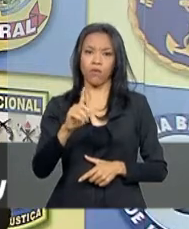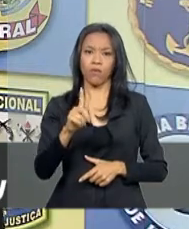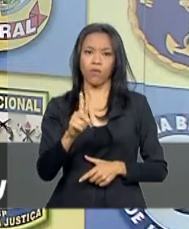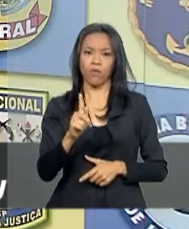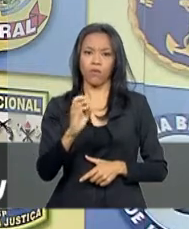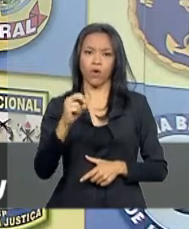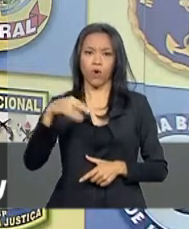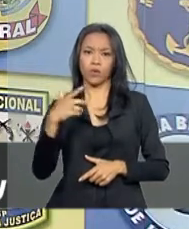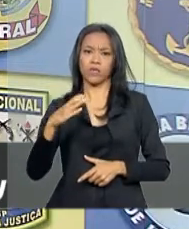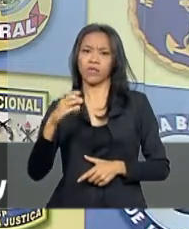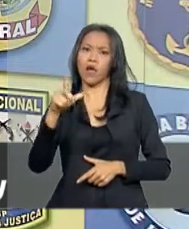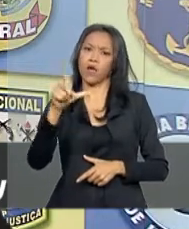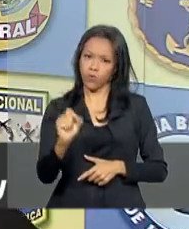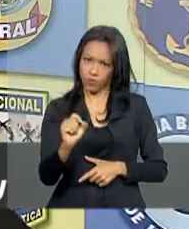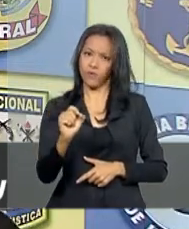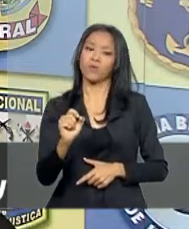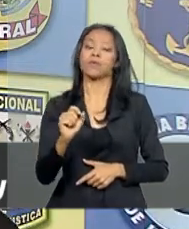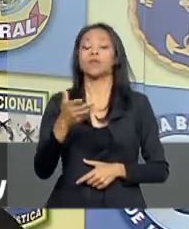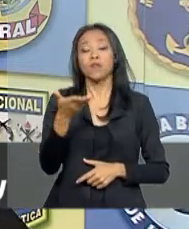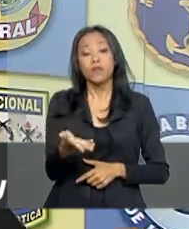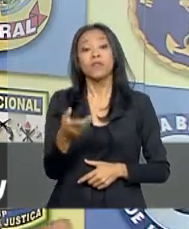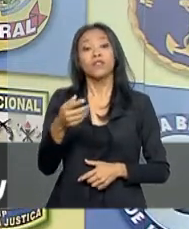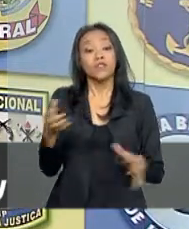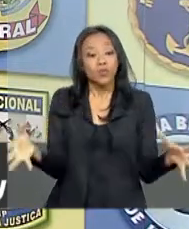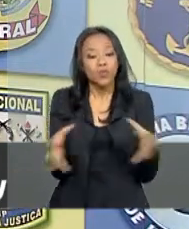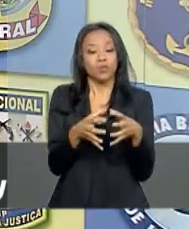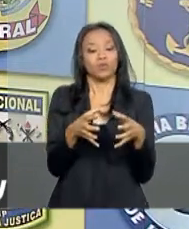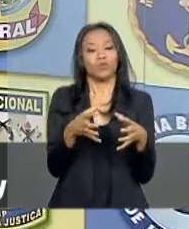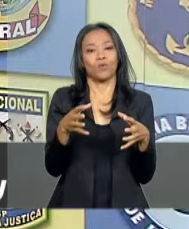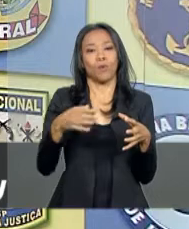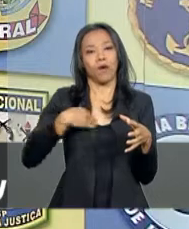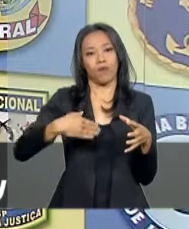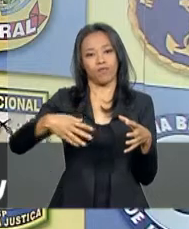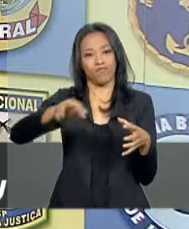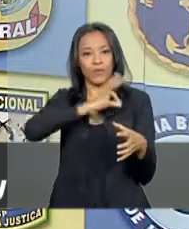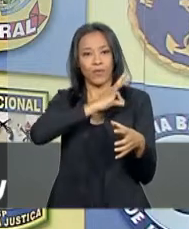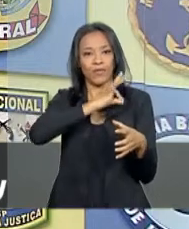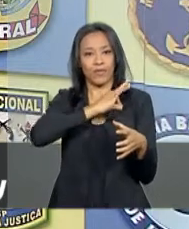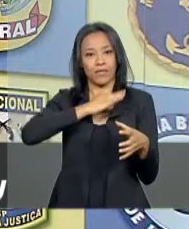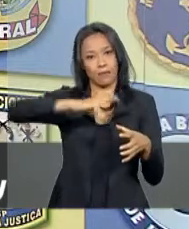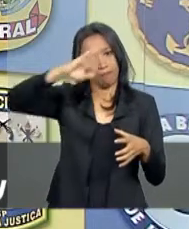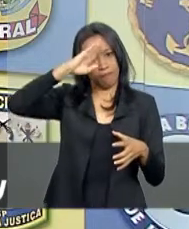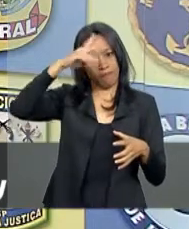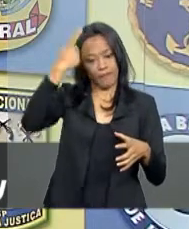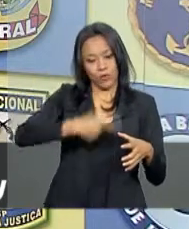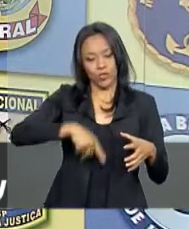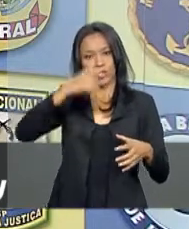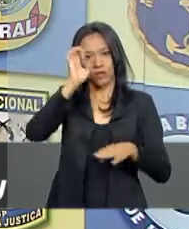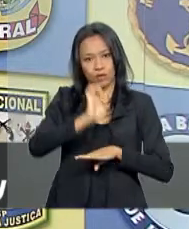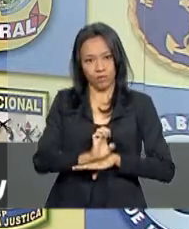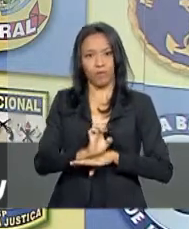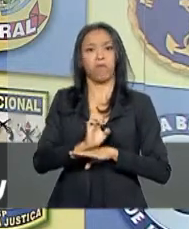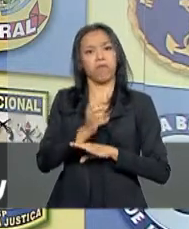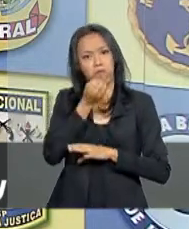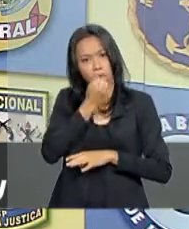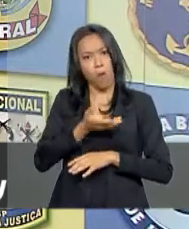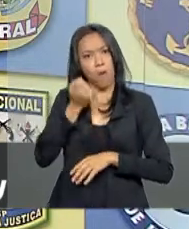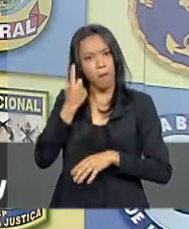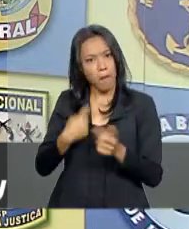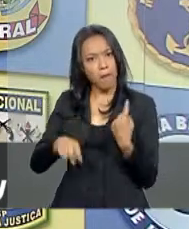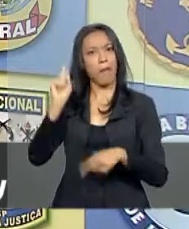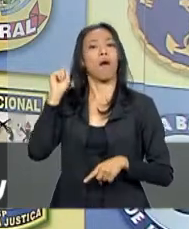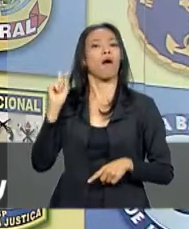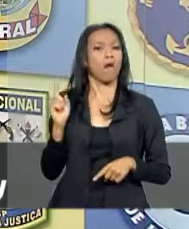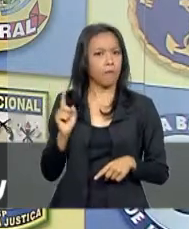participaram 2.500 militares em conjunto com a Polícia Militar aqui do Rio de Janeiro. Essa ação teve êxito, foi uma ação bem